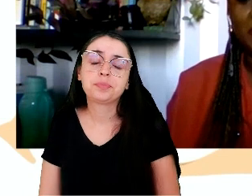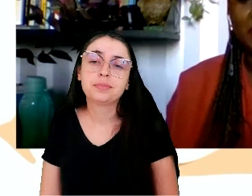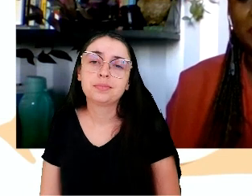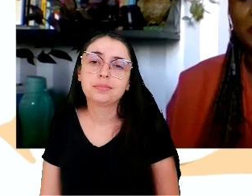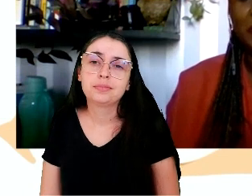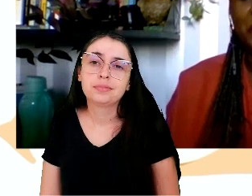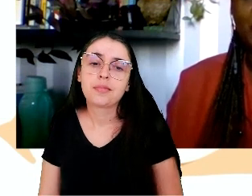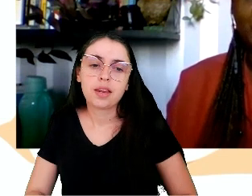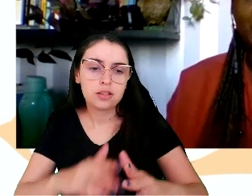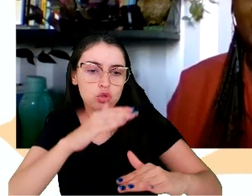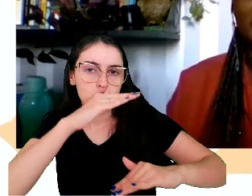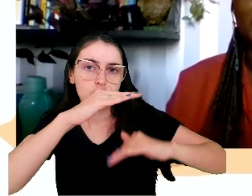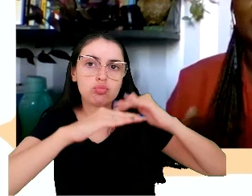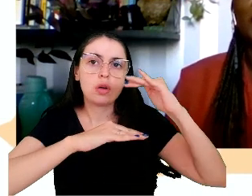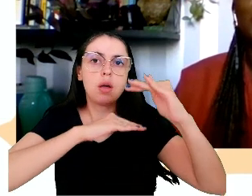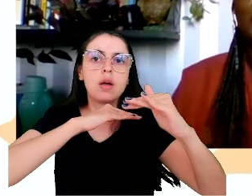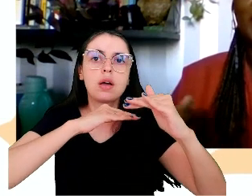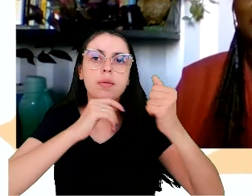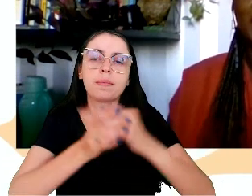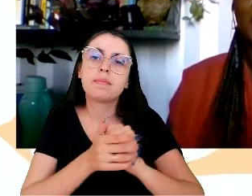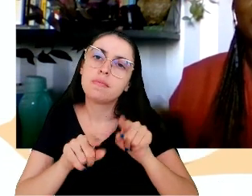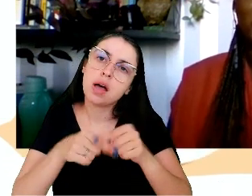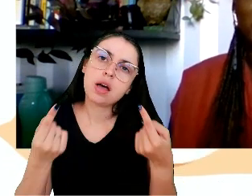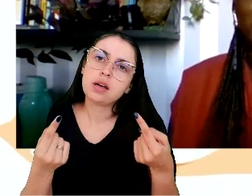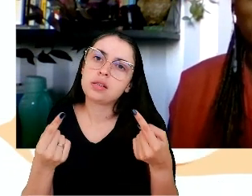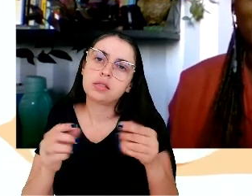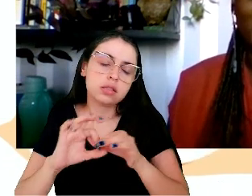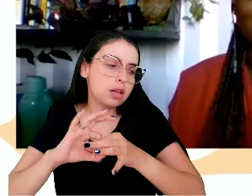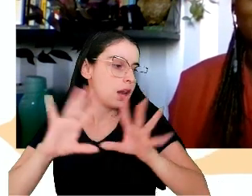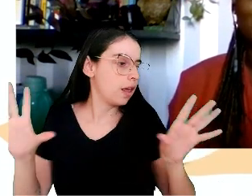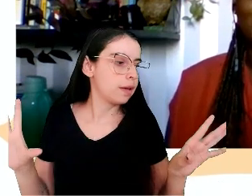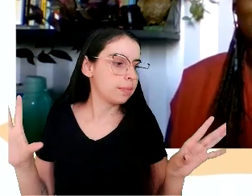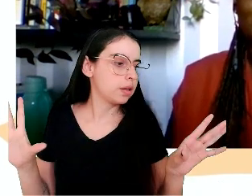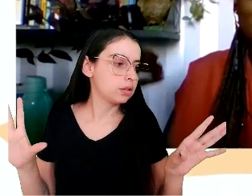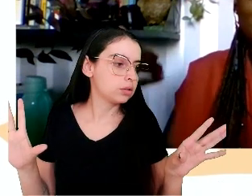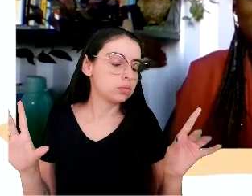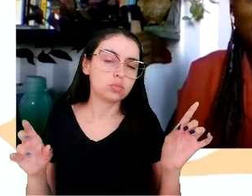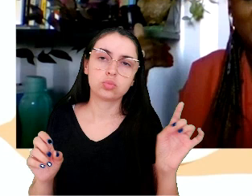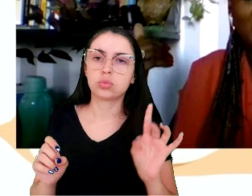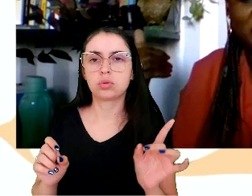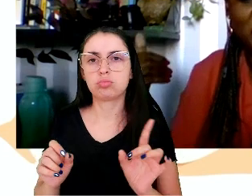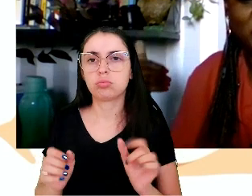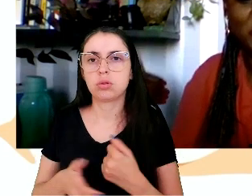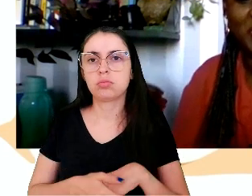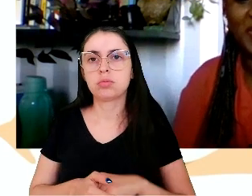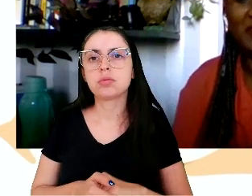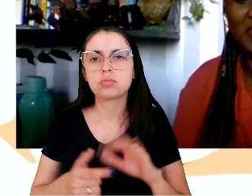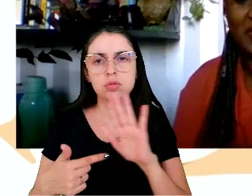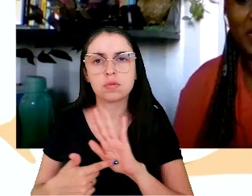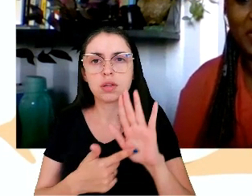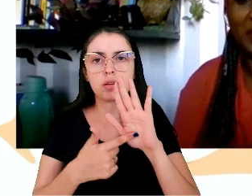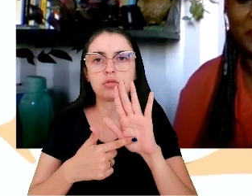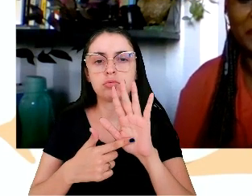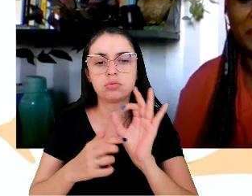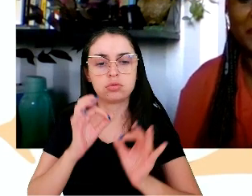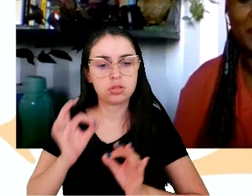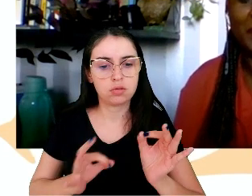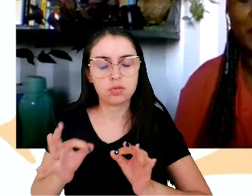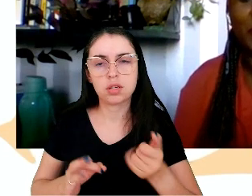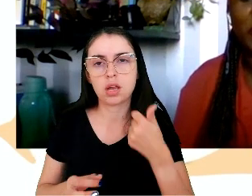grande avanço. Mas nós não nos libertamos por completo dessa imagem de controle que havia da